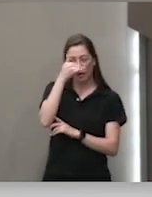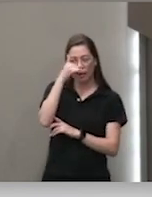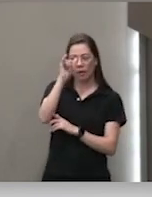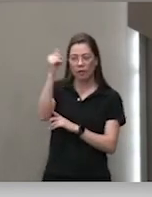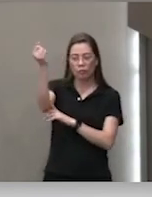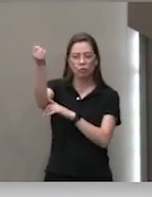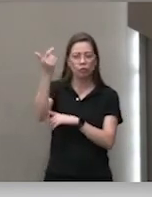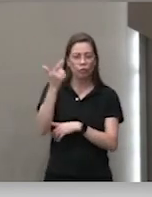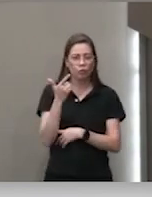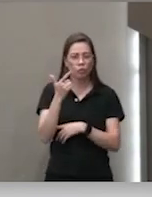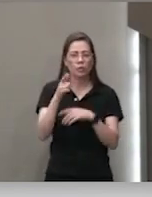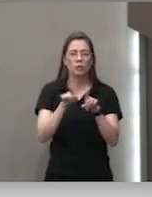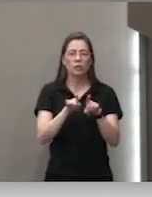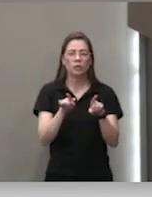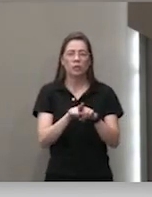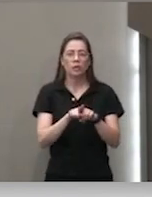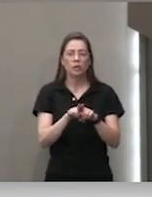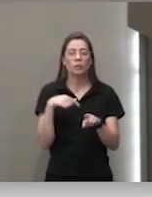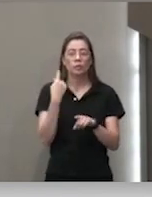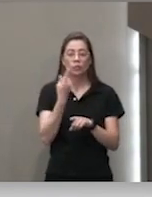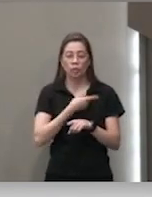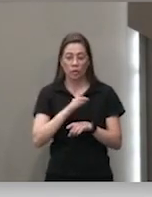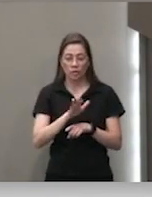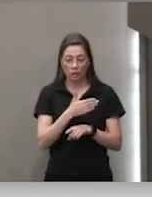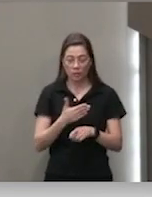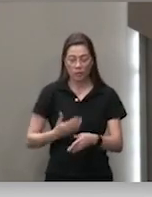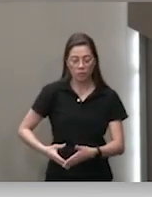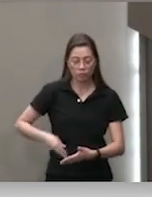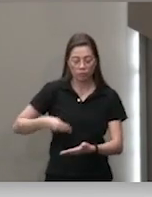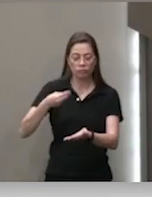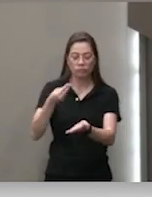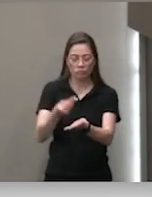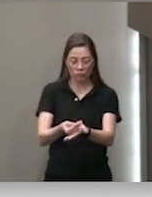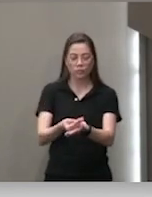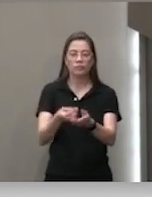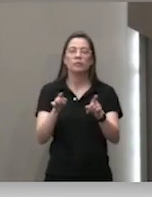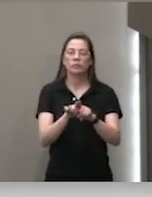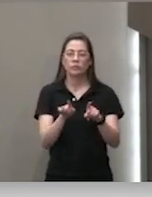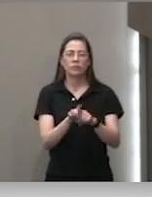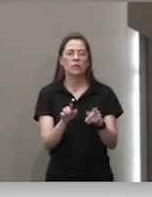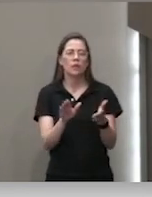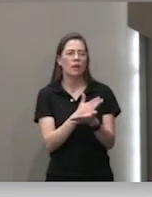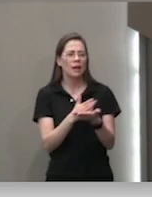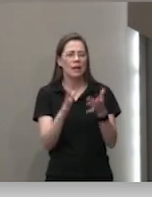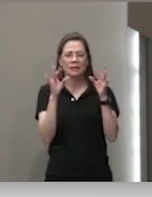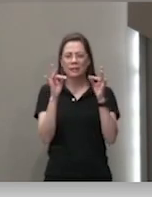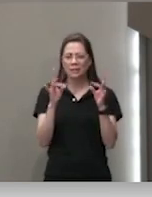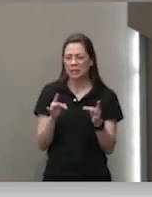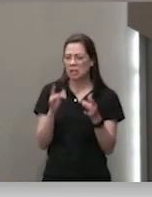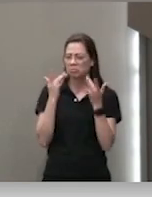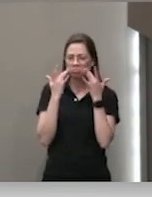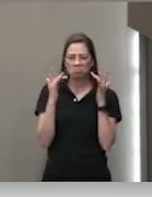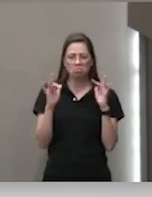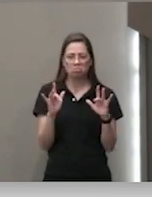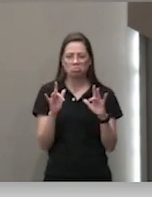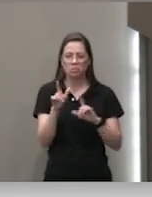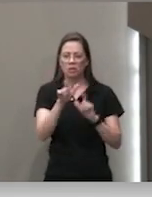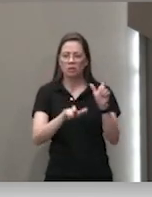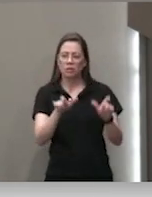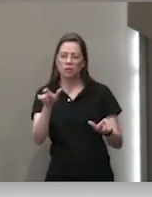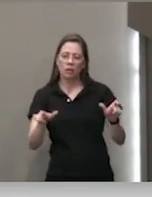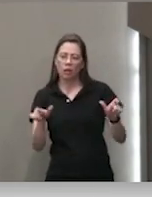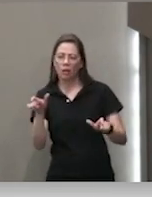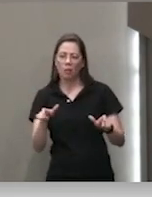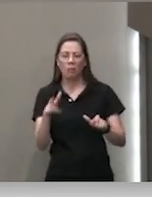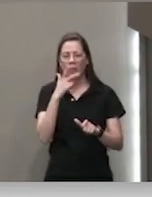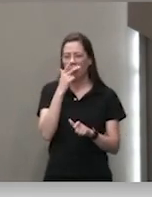sol, saía muitas vezes do nosso bolso. Então, são pequenos detalhes que muitas pessoas não sabem, e aquelas que sabem também muitas vezes não